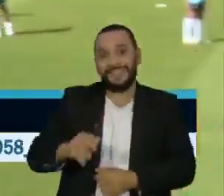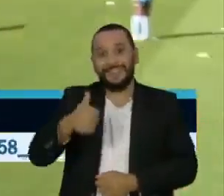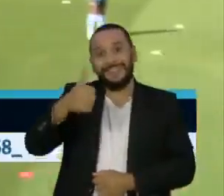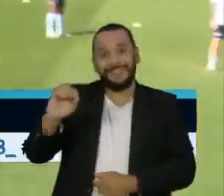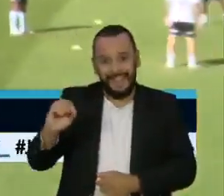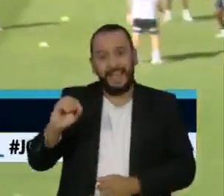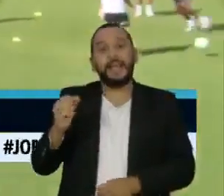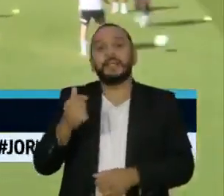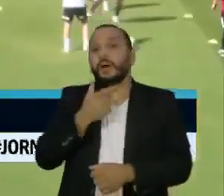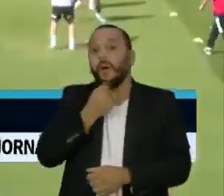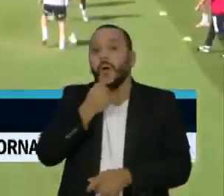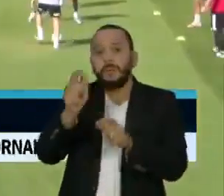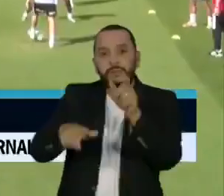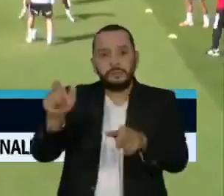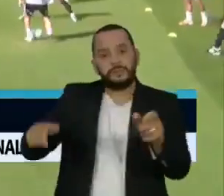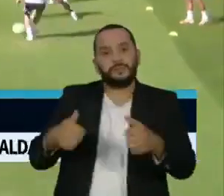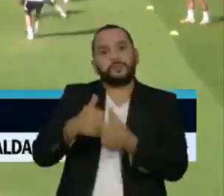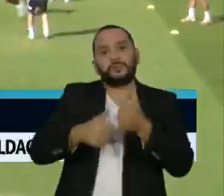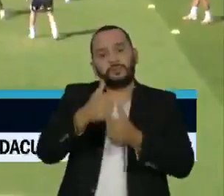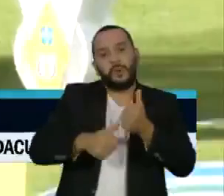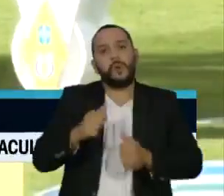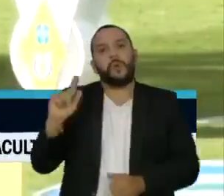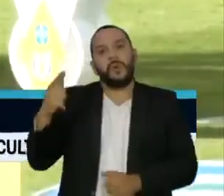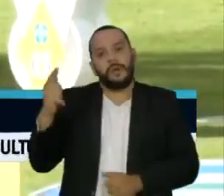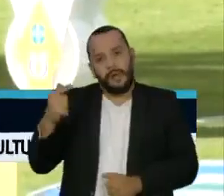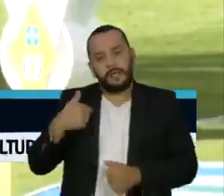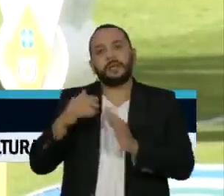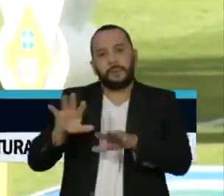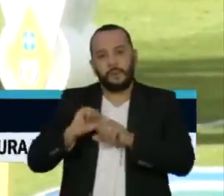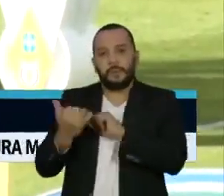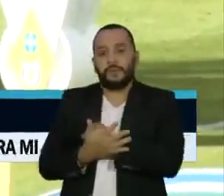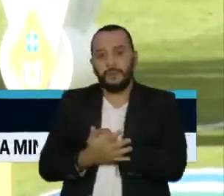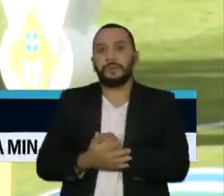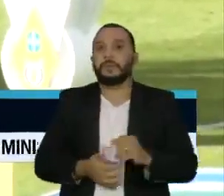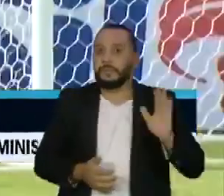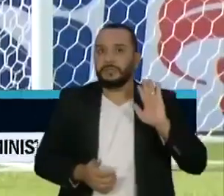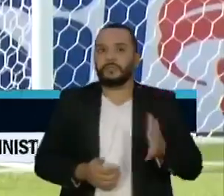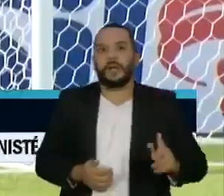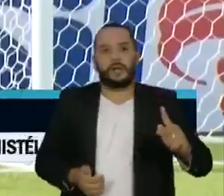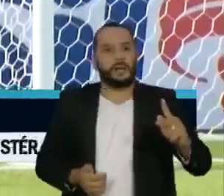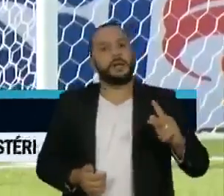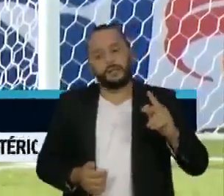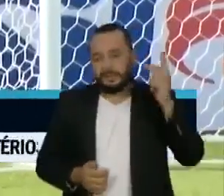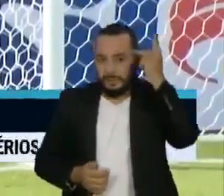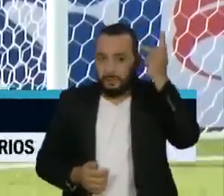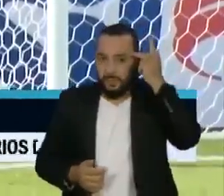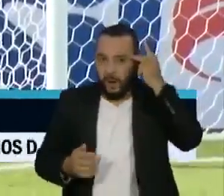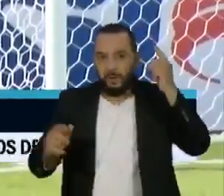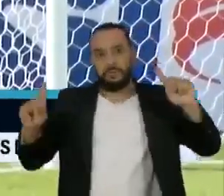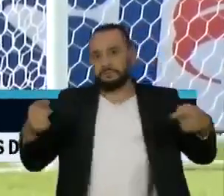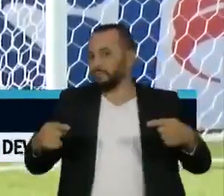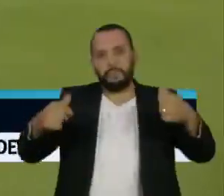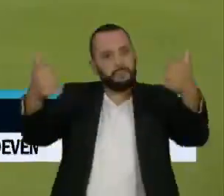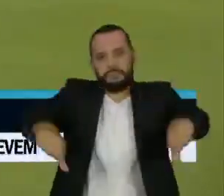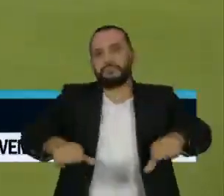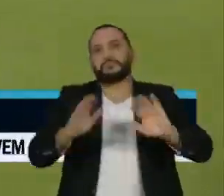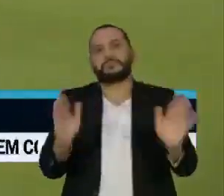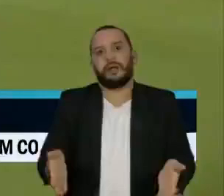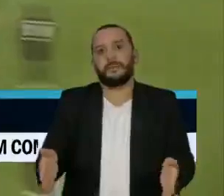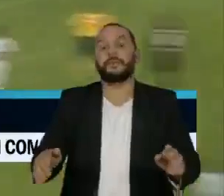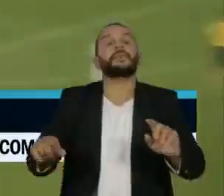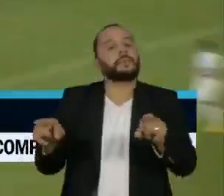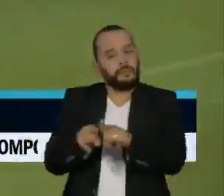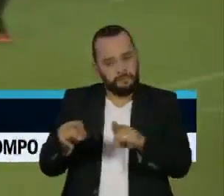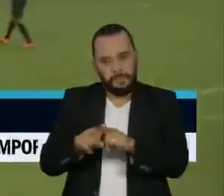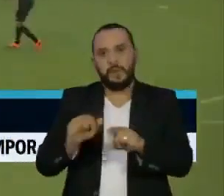do Goiás testaram positivo e a partida contra o São Paulo foi suspensa minutos antes de começar. De lá para cá, a Covid-19 se tornou